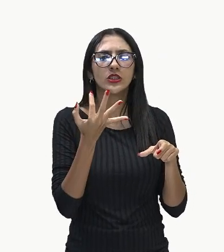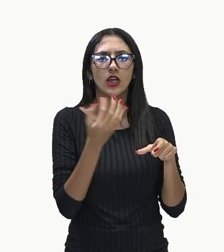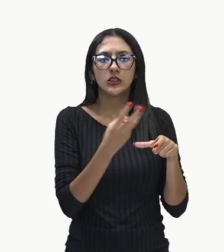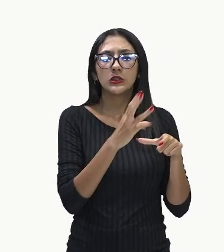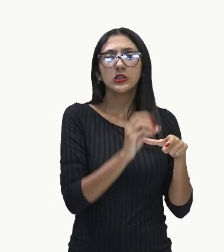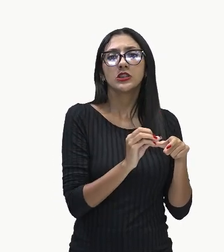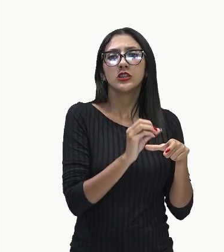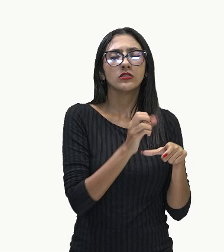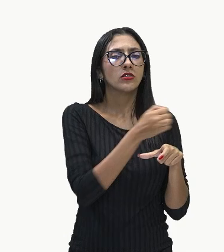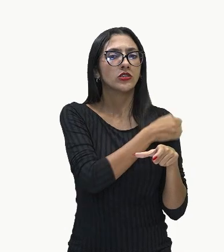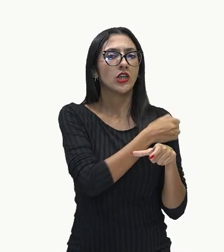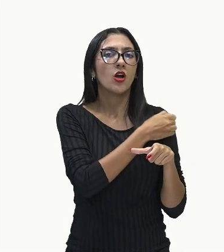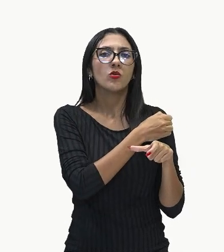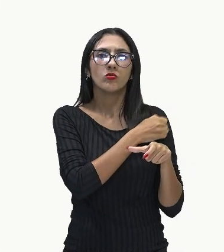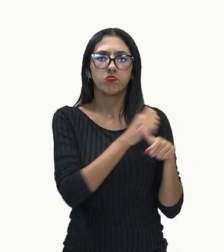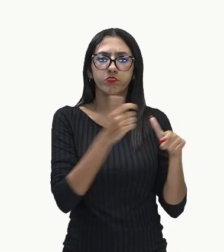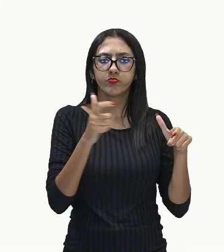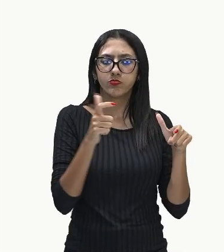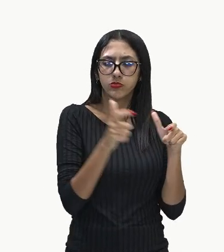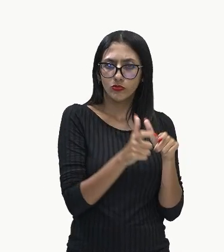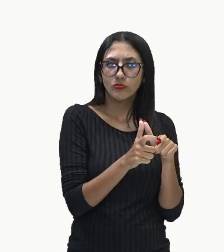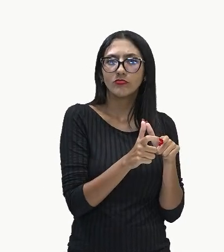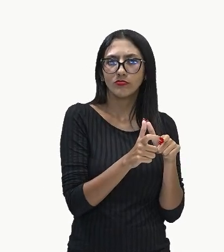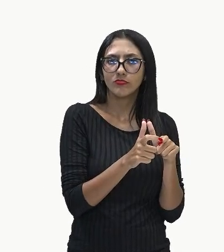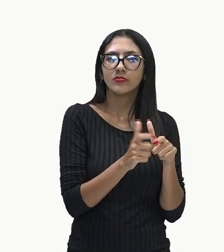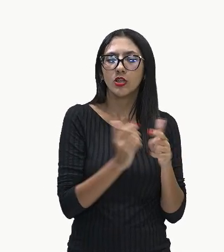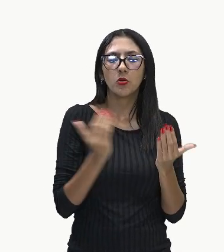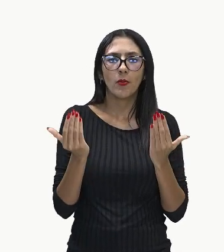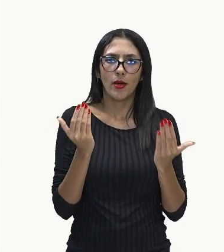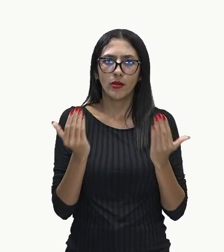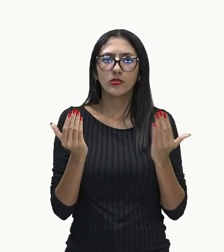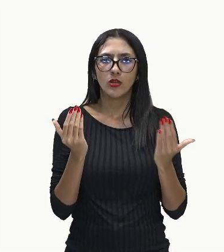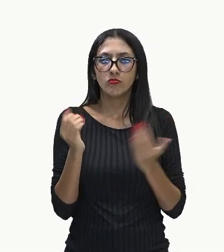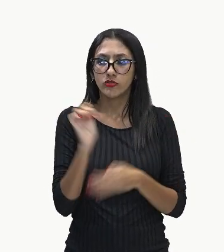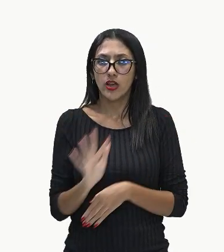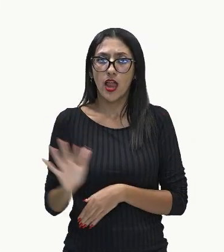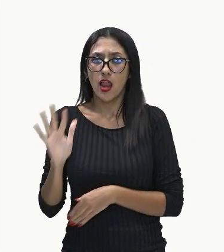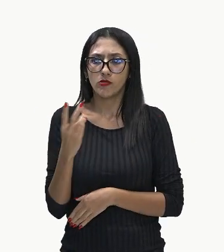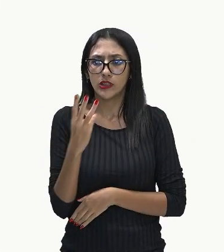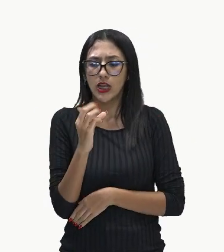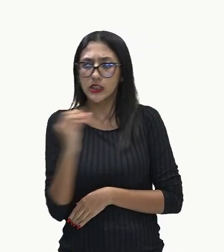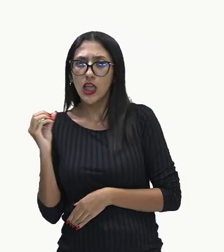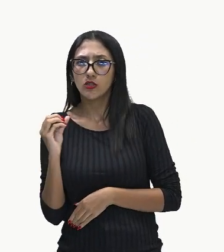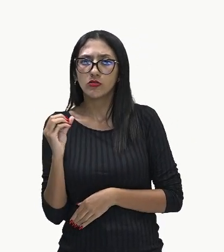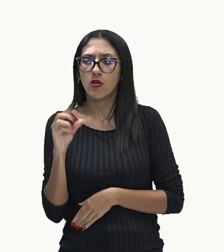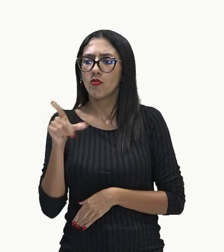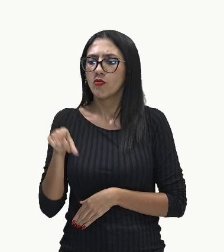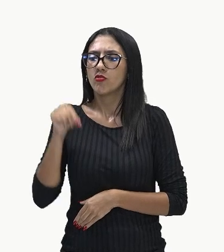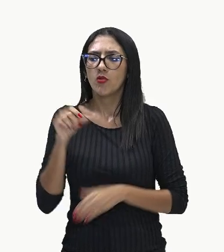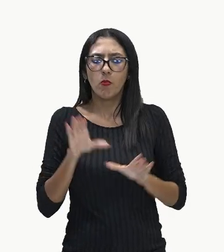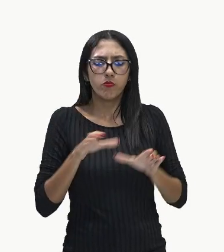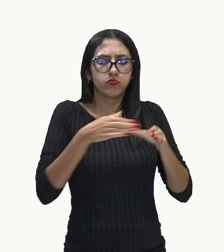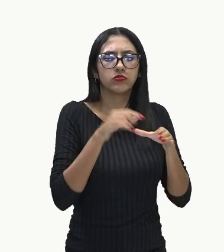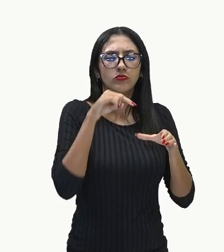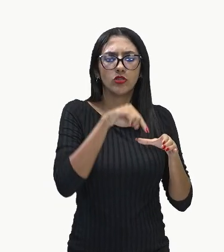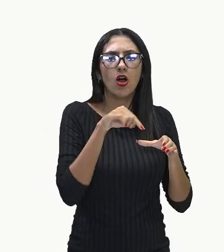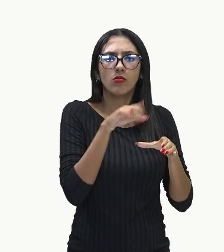será 30 dos 300, tá bom? Então, observe o seguinte,